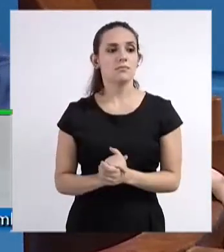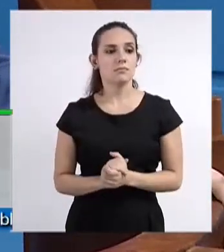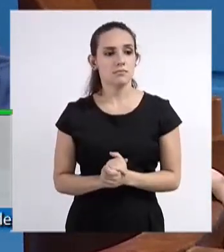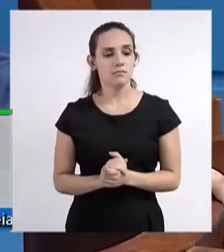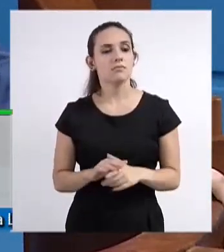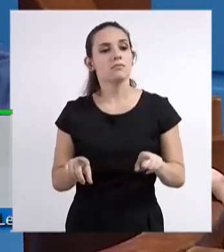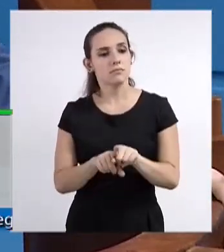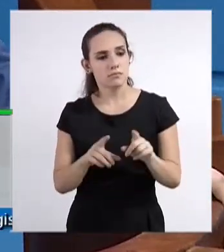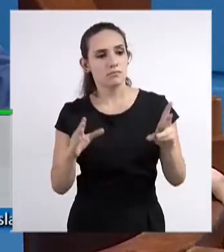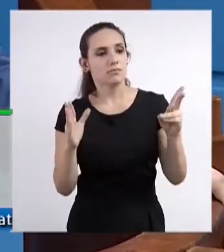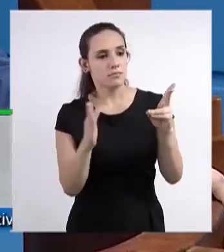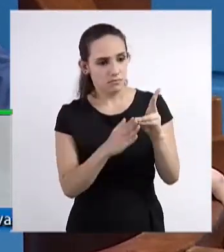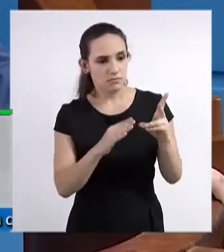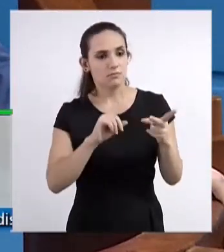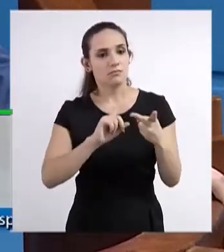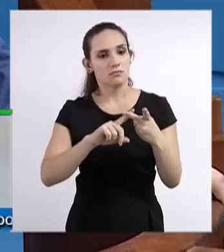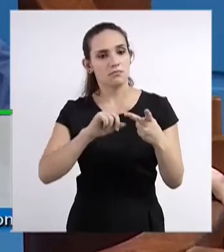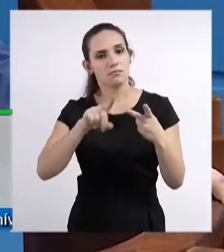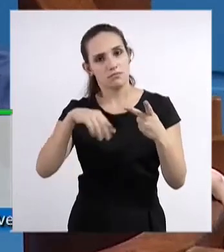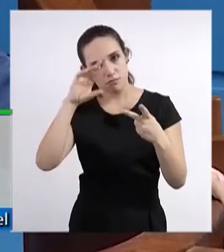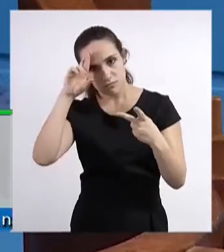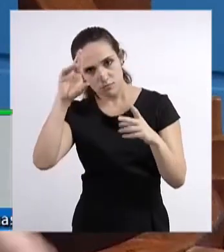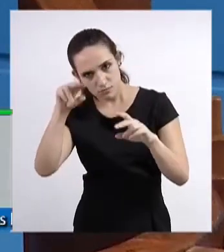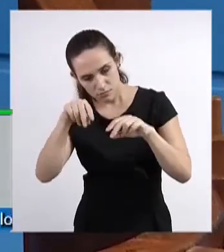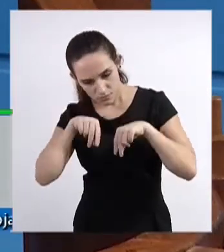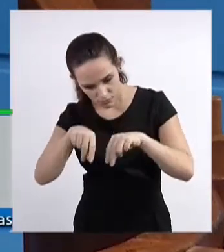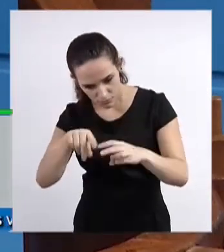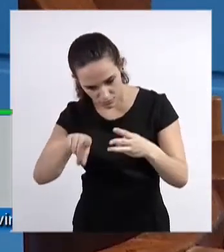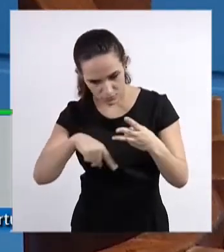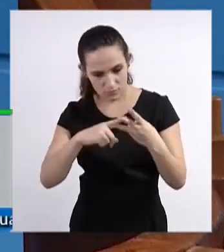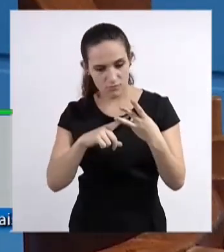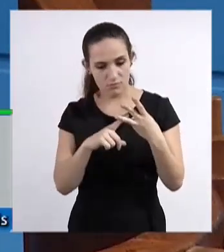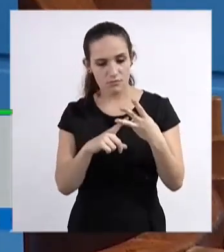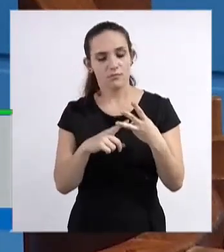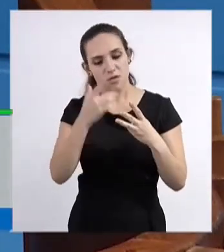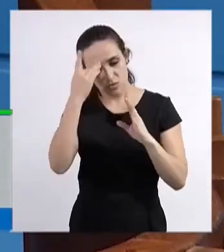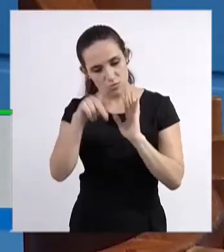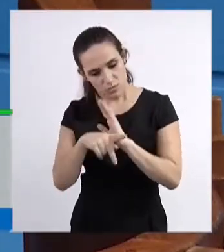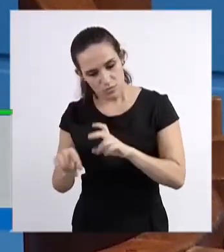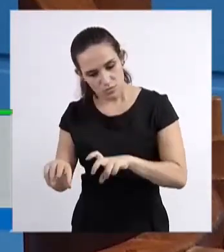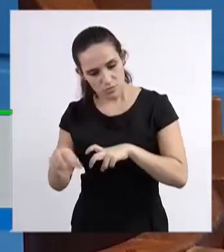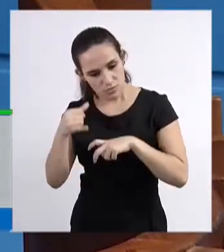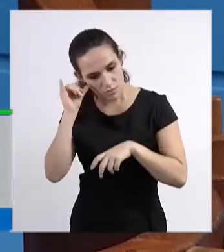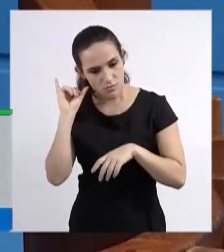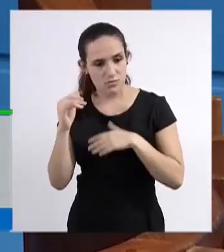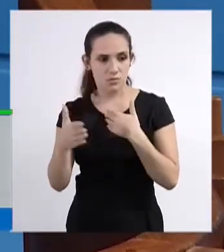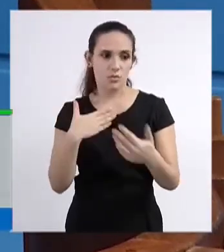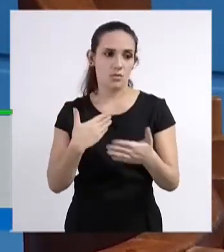inclusive indígenas, pecuaristas, homens do campo ou quem